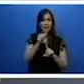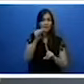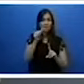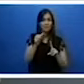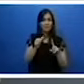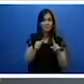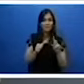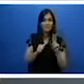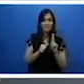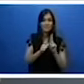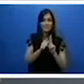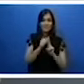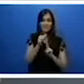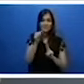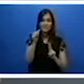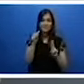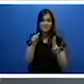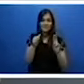Unidade,